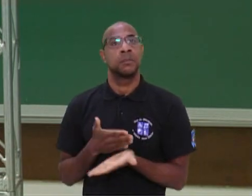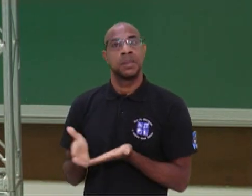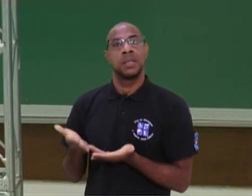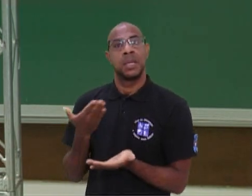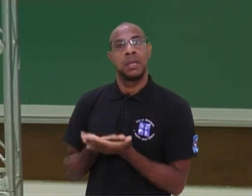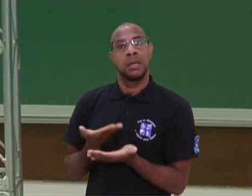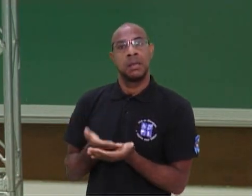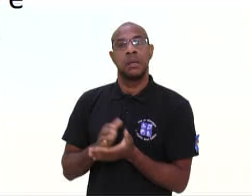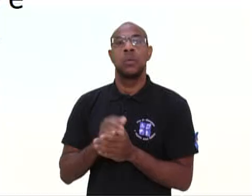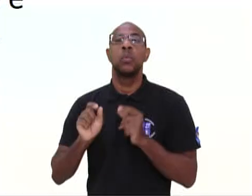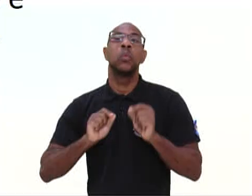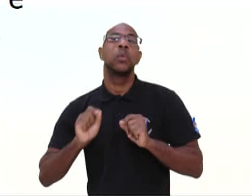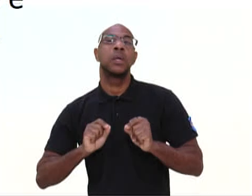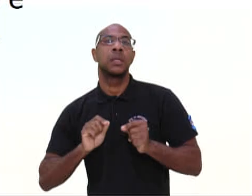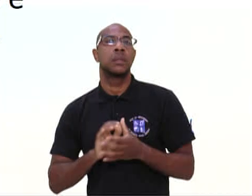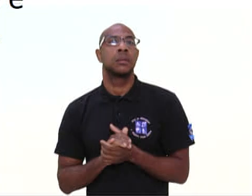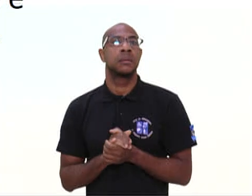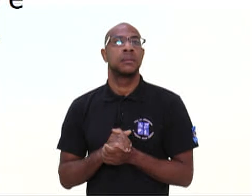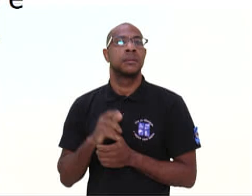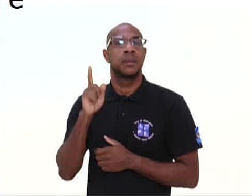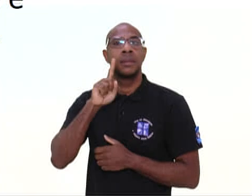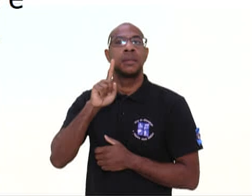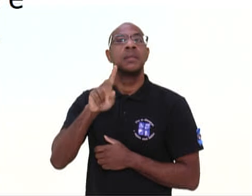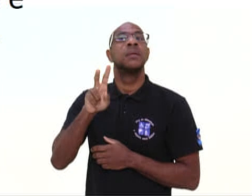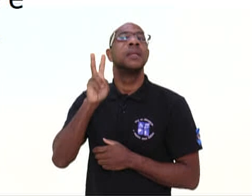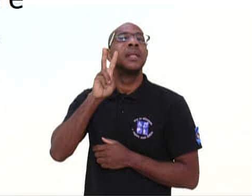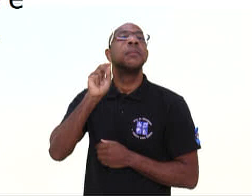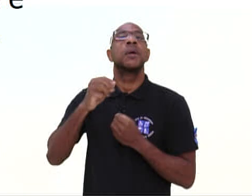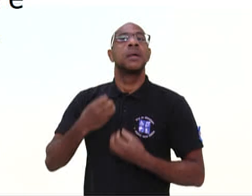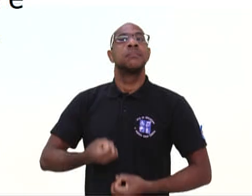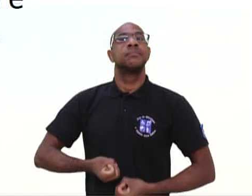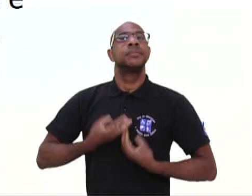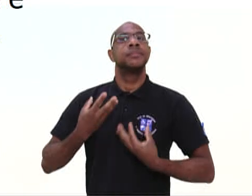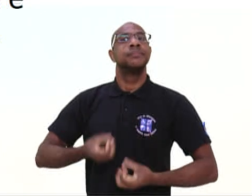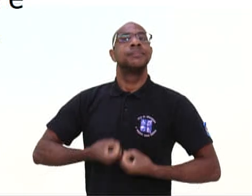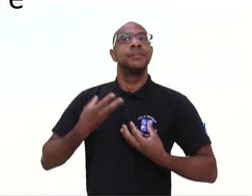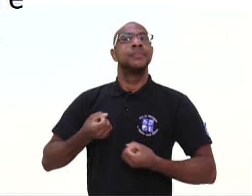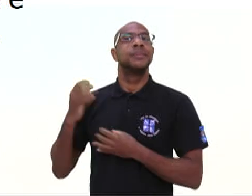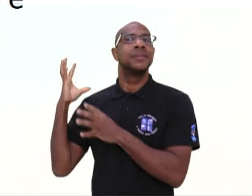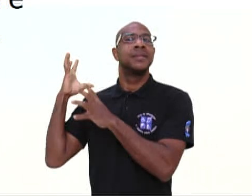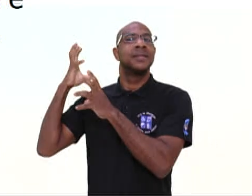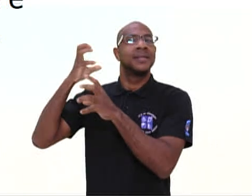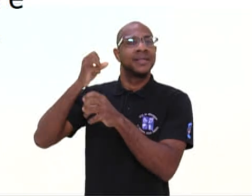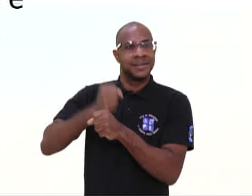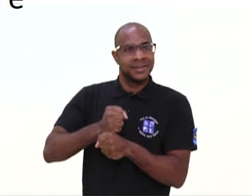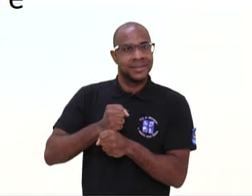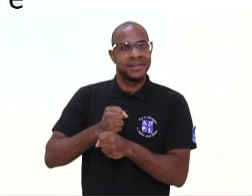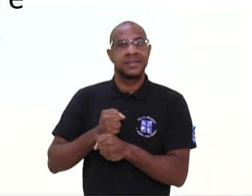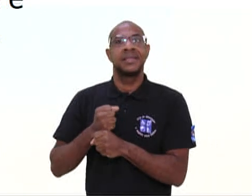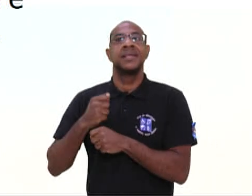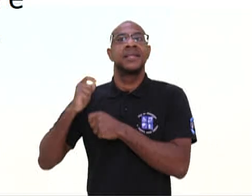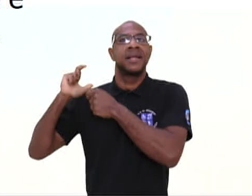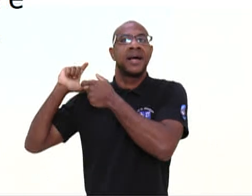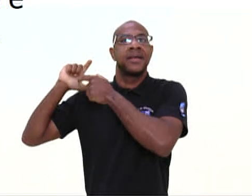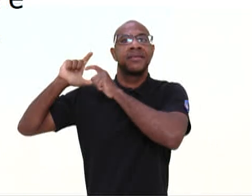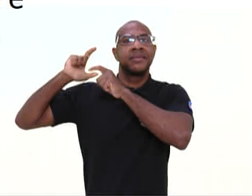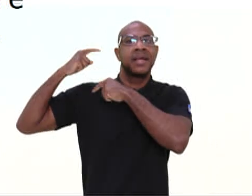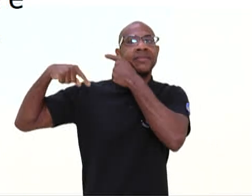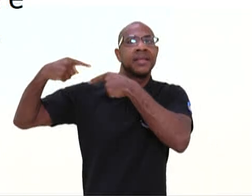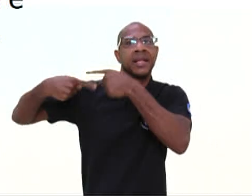que vamos estudar hoje? Retomar a poesia, o conto e o romance da geração de 45. Na sequência,